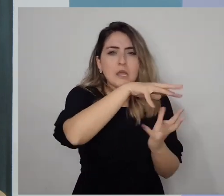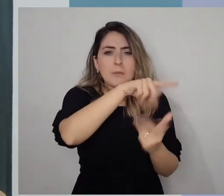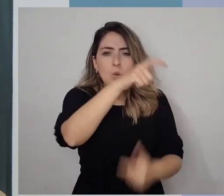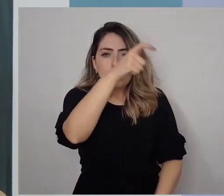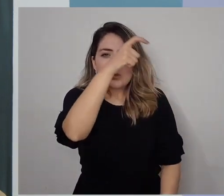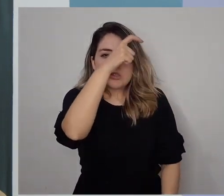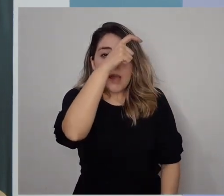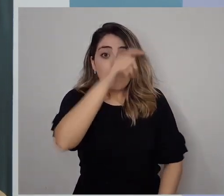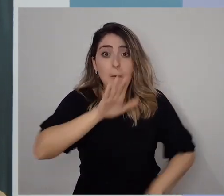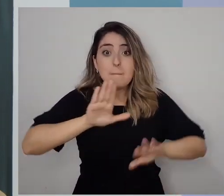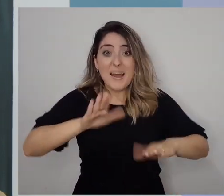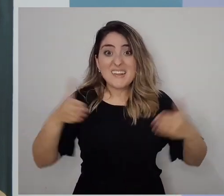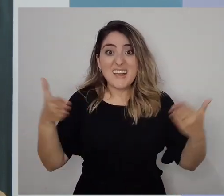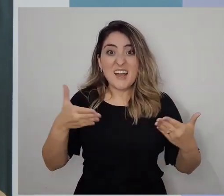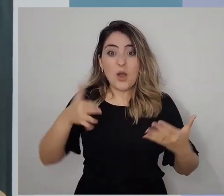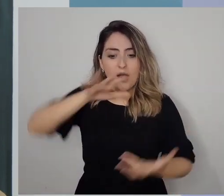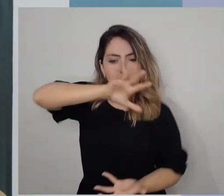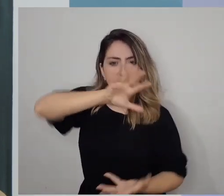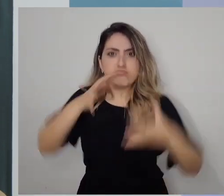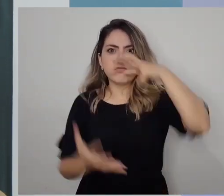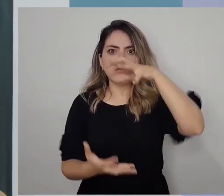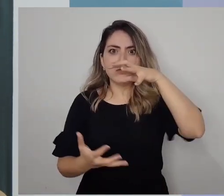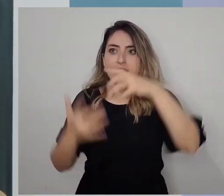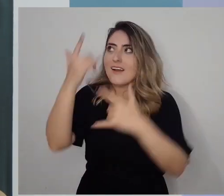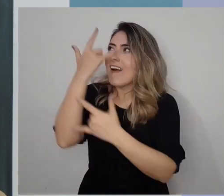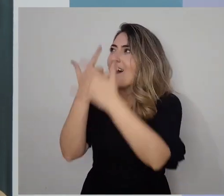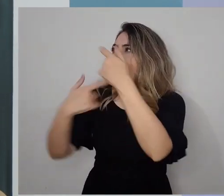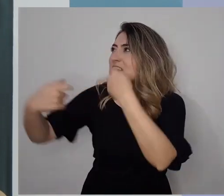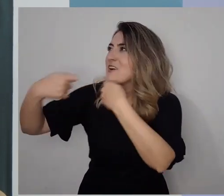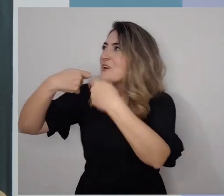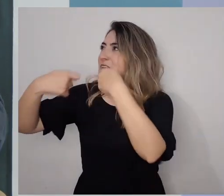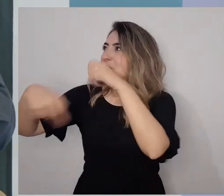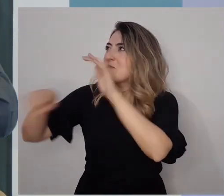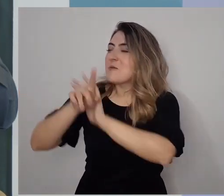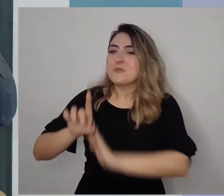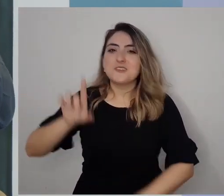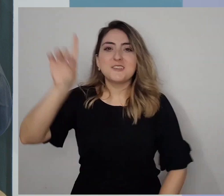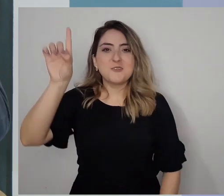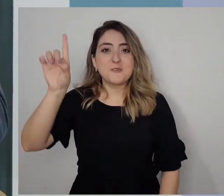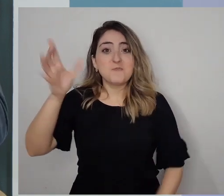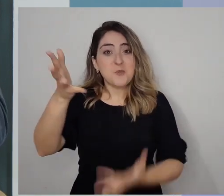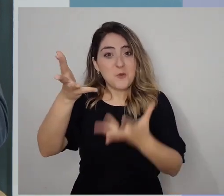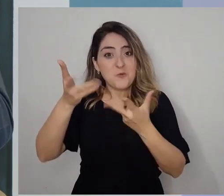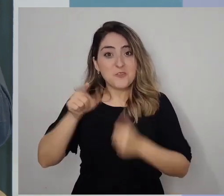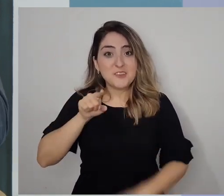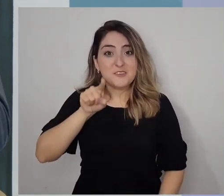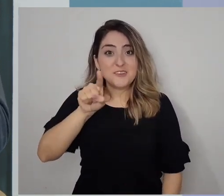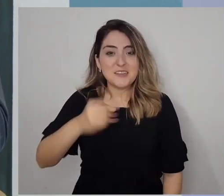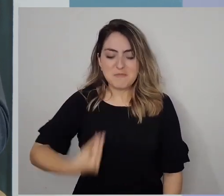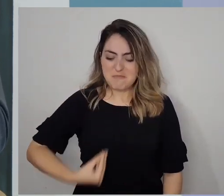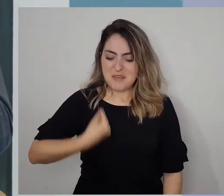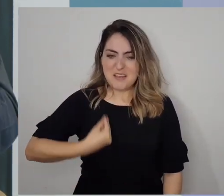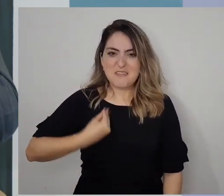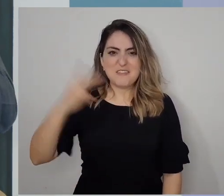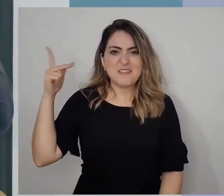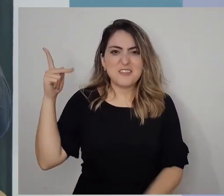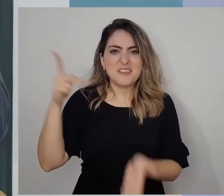foi transformada pela graça de Deus. Esse é o convite, que você viva